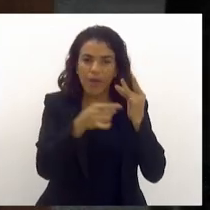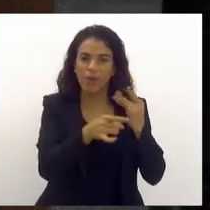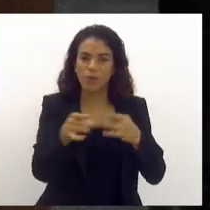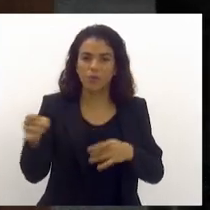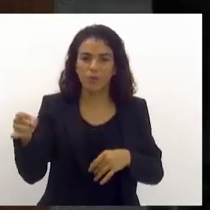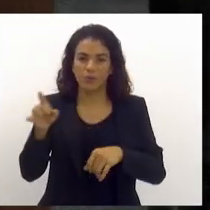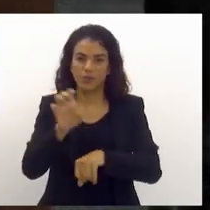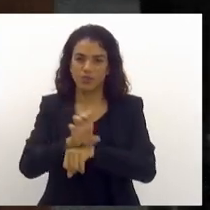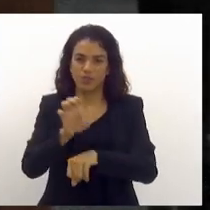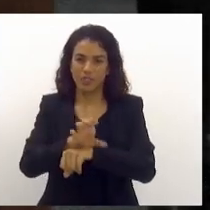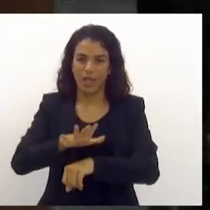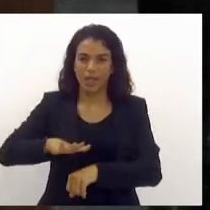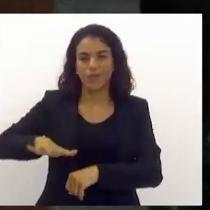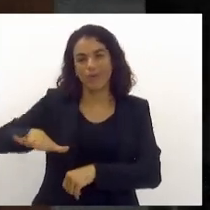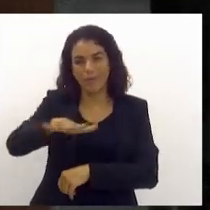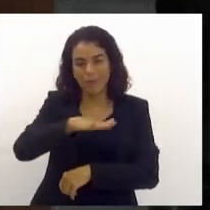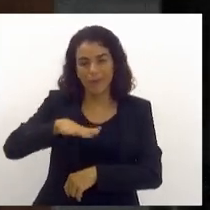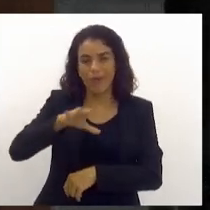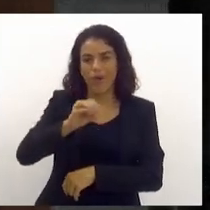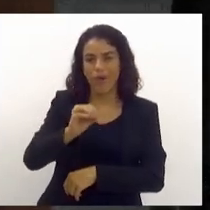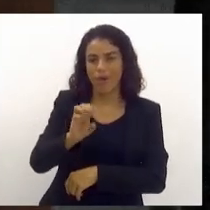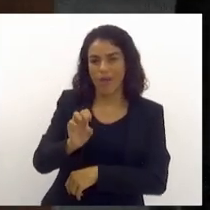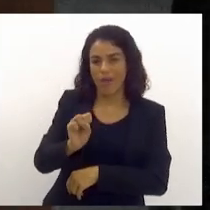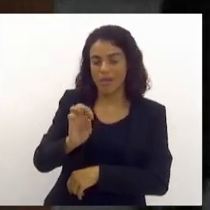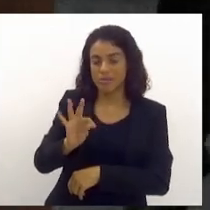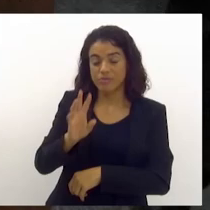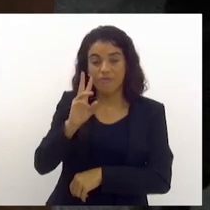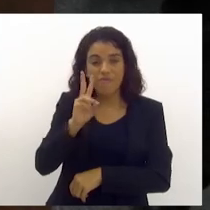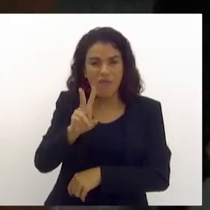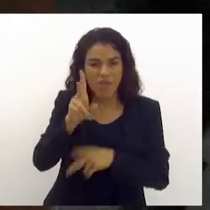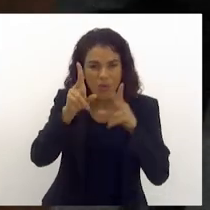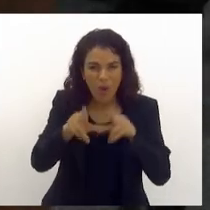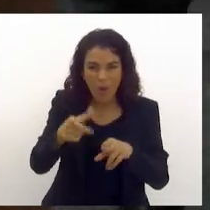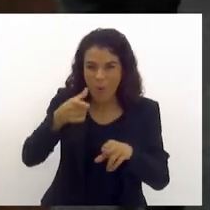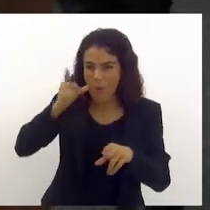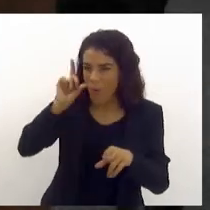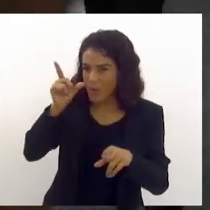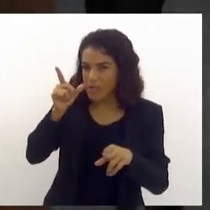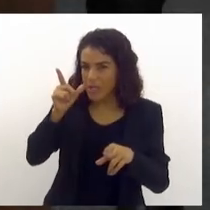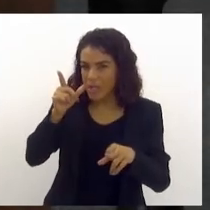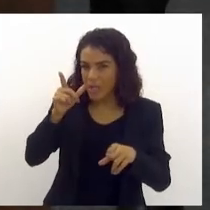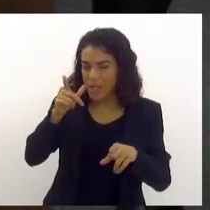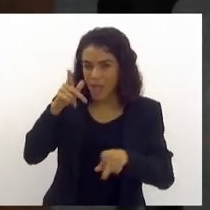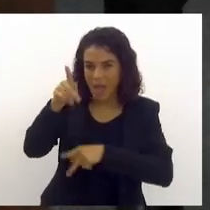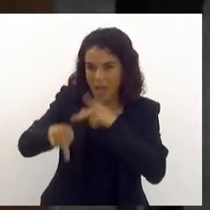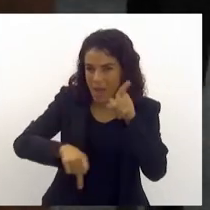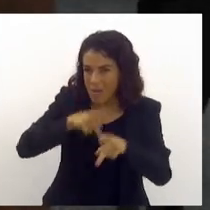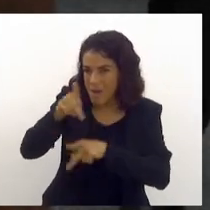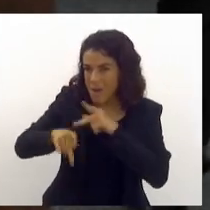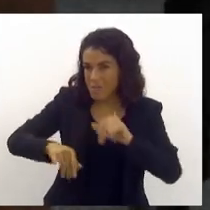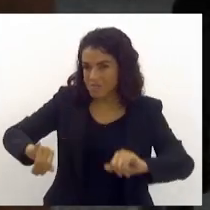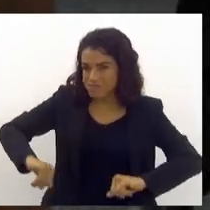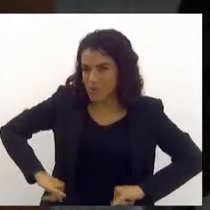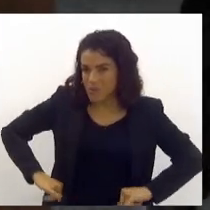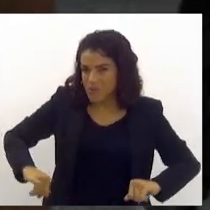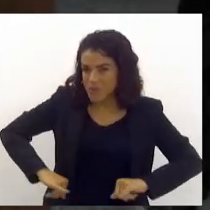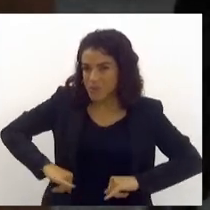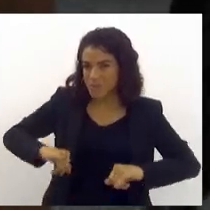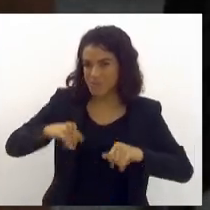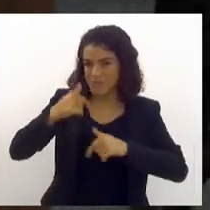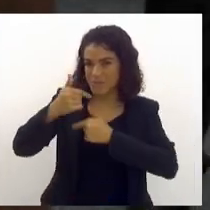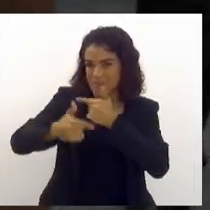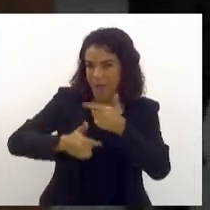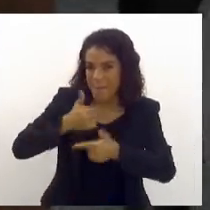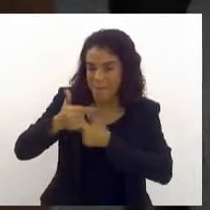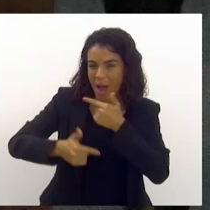a Zona Oeste, acontecer o que aconteceu ontem. O povo sofrido e trabalhador do estado do